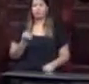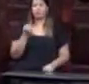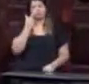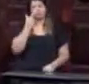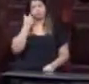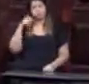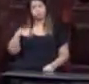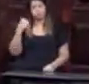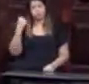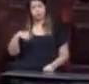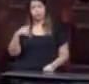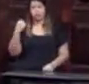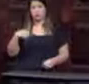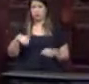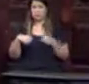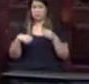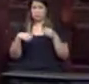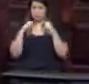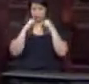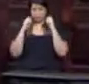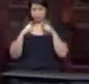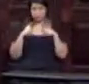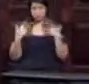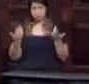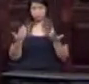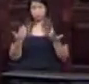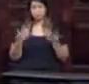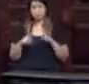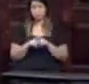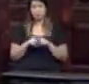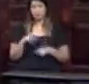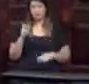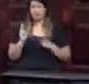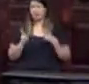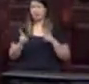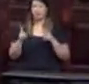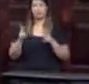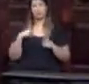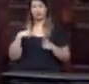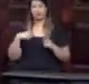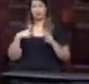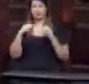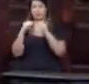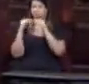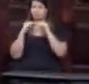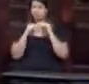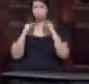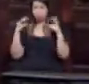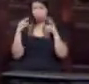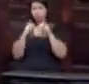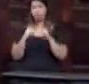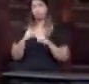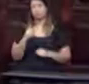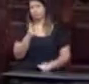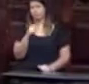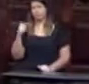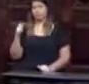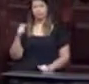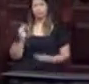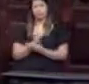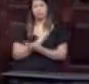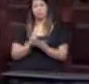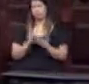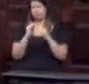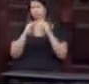casa. Evidente que sempre restarão pontos de discordância, na medida que alguns setores sequer possuem